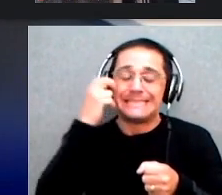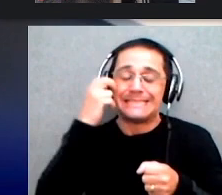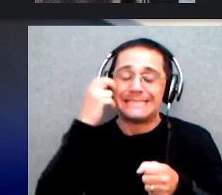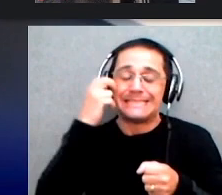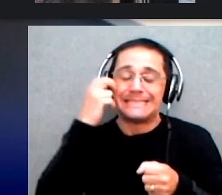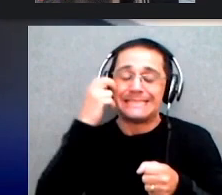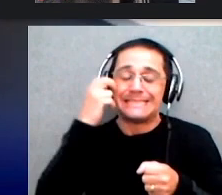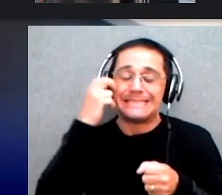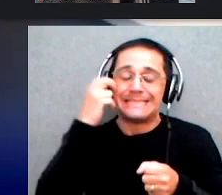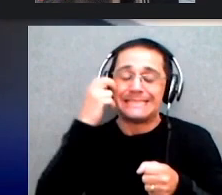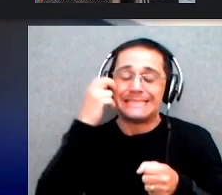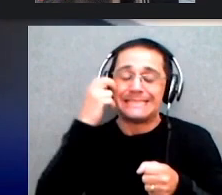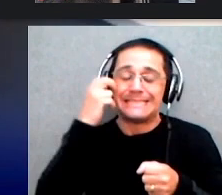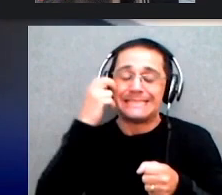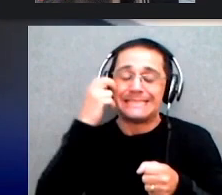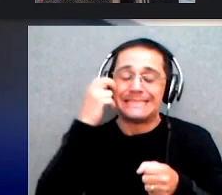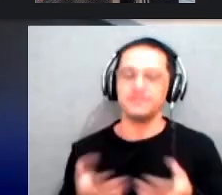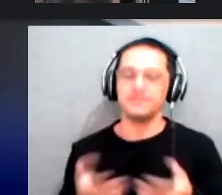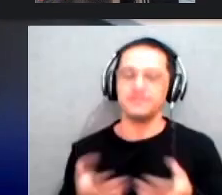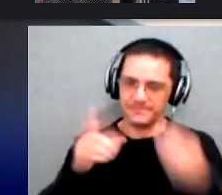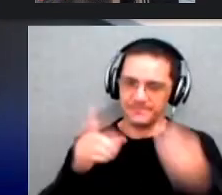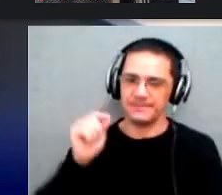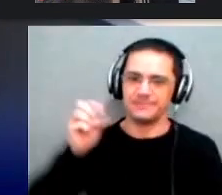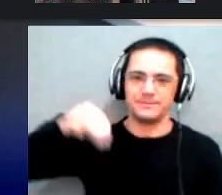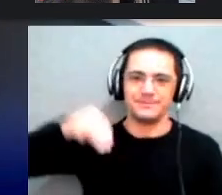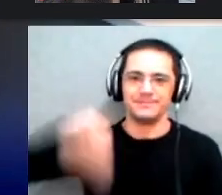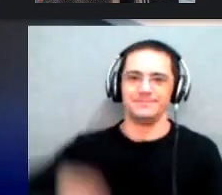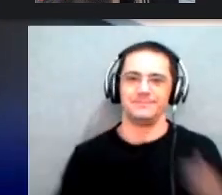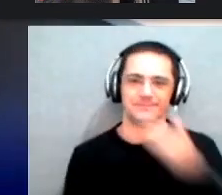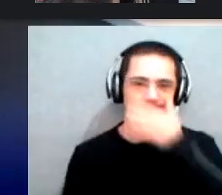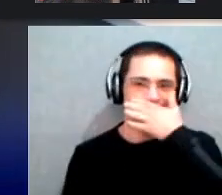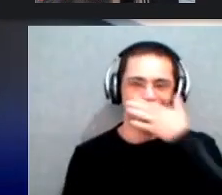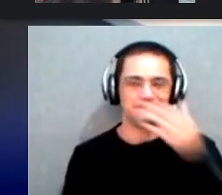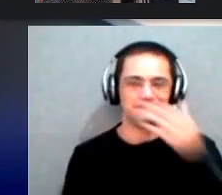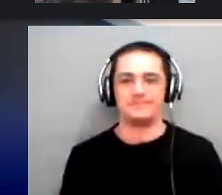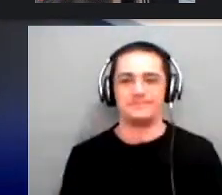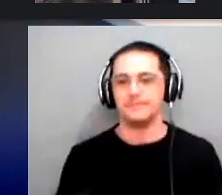Muito obrigado. Muito obrigado. Muito obrigado. Eu quero saudar a todos,